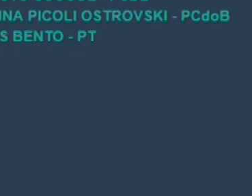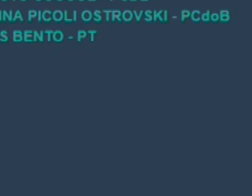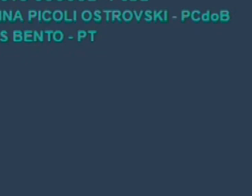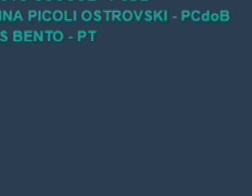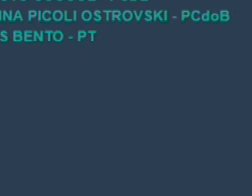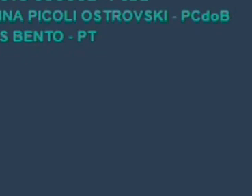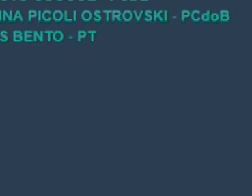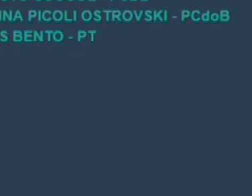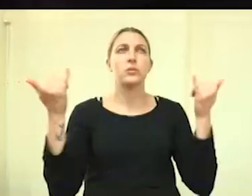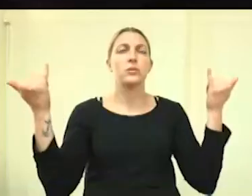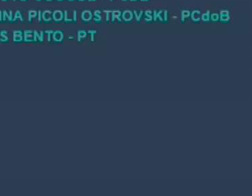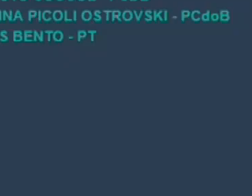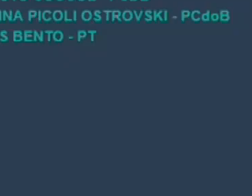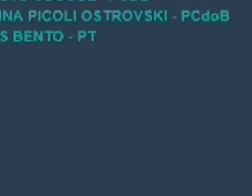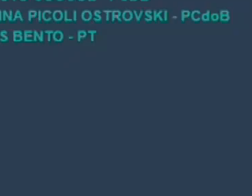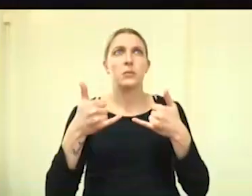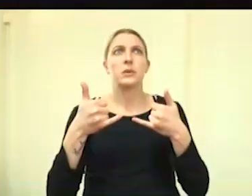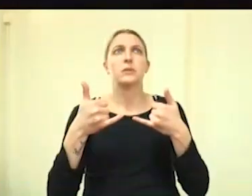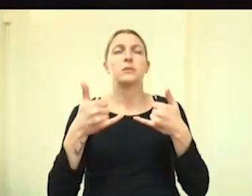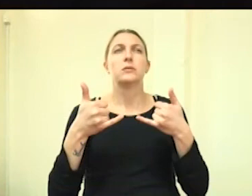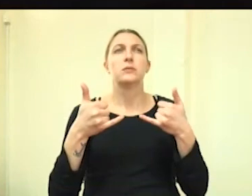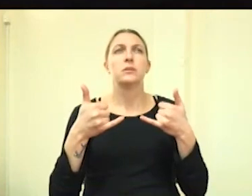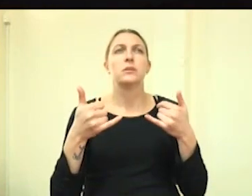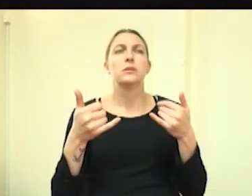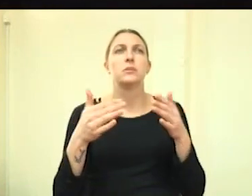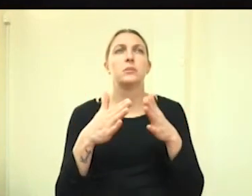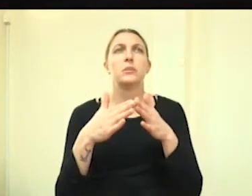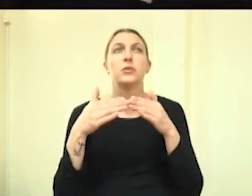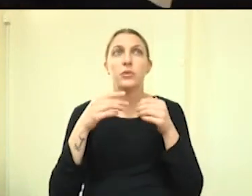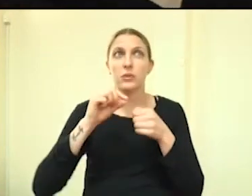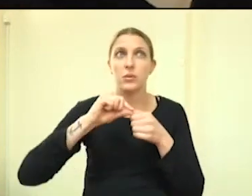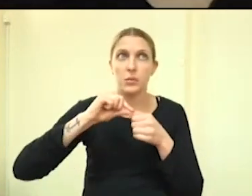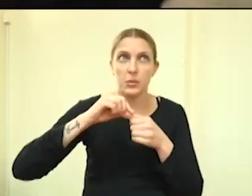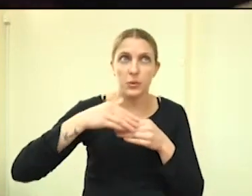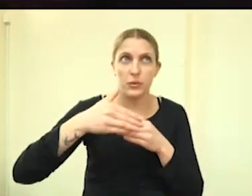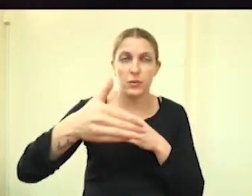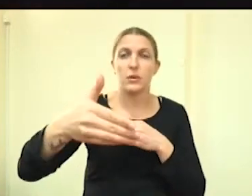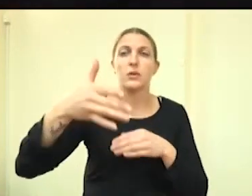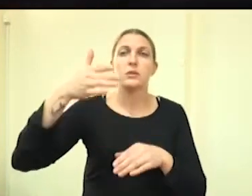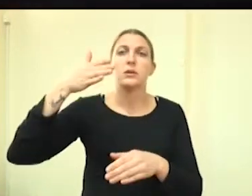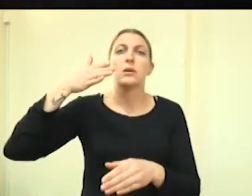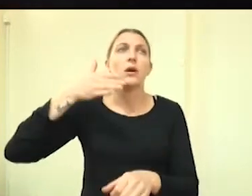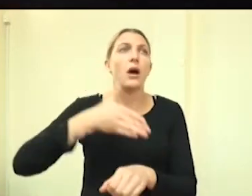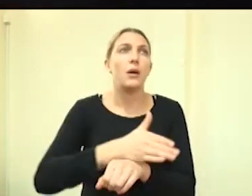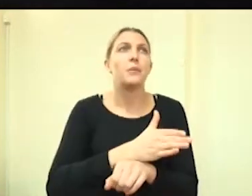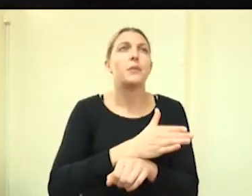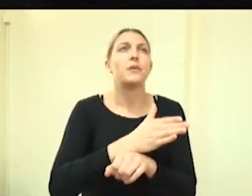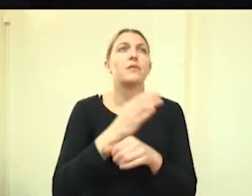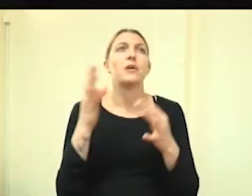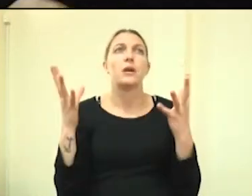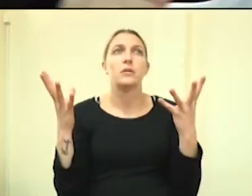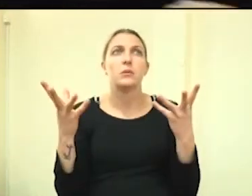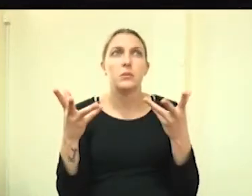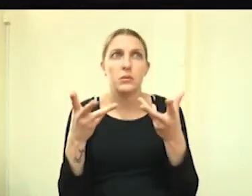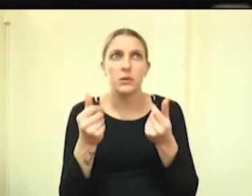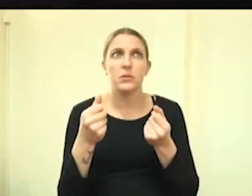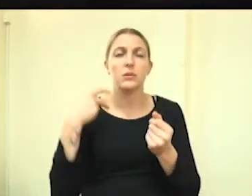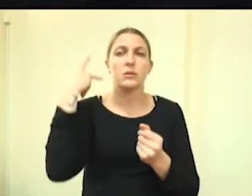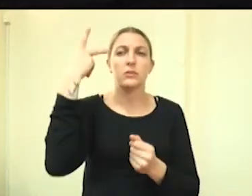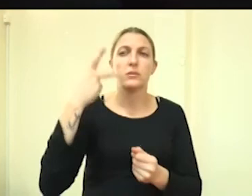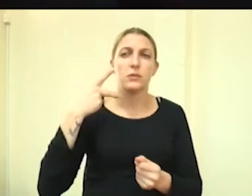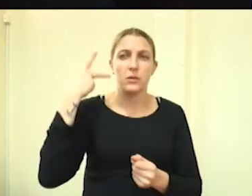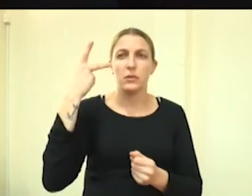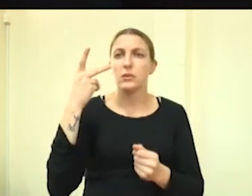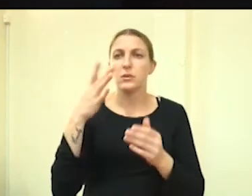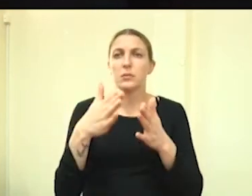Pedido de informação e pedidos de providência aprovados, então, pela unanimidade dos senhores vereadores.